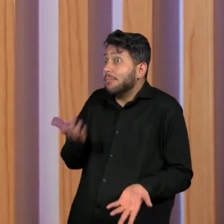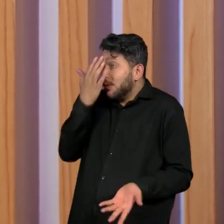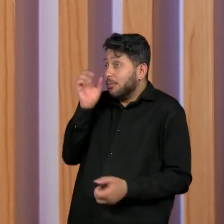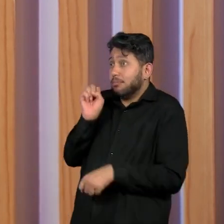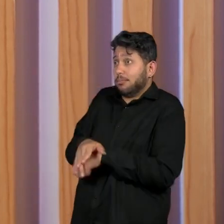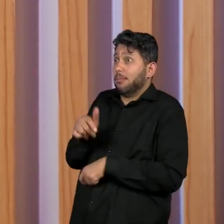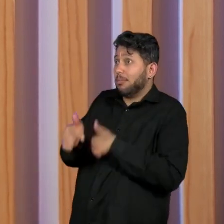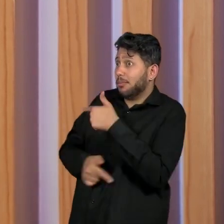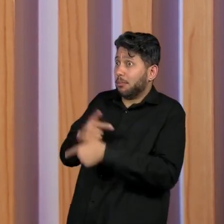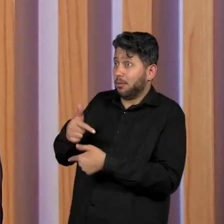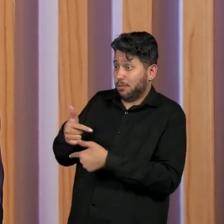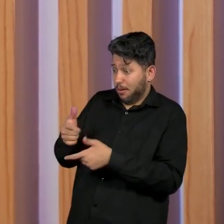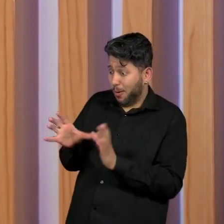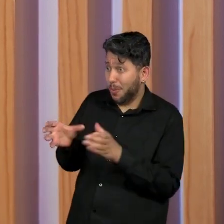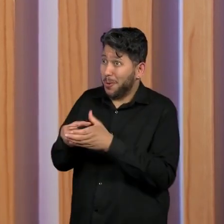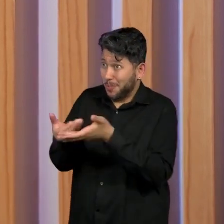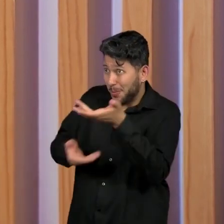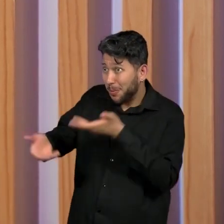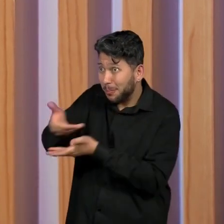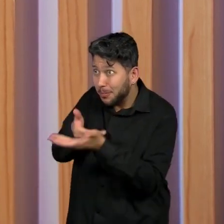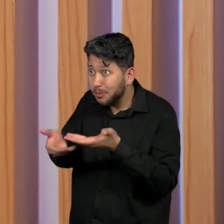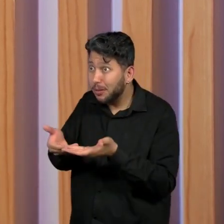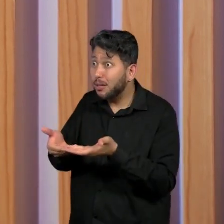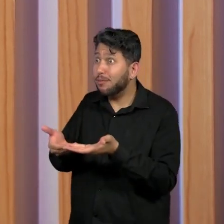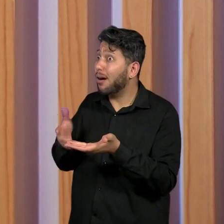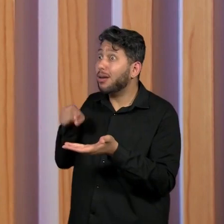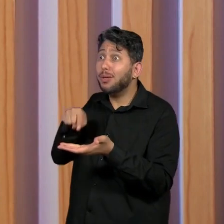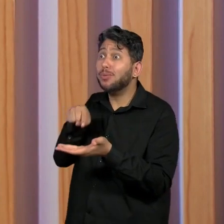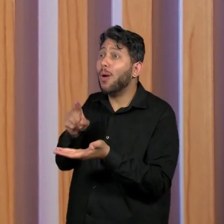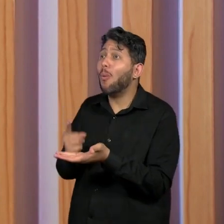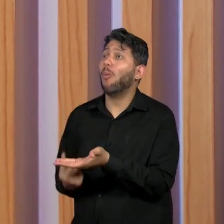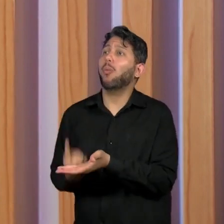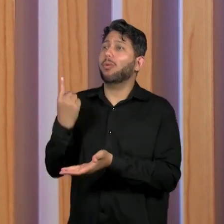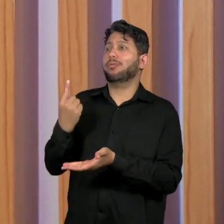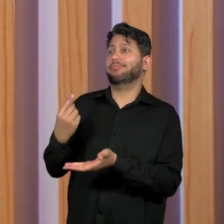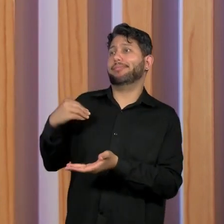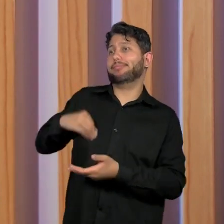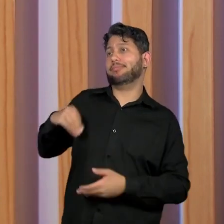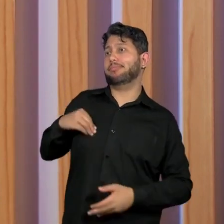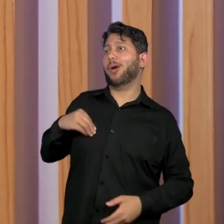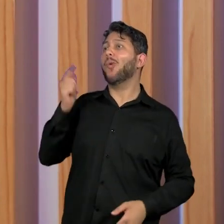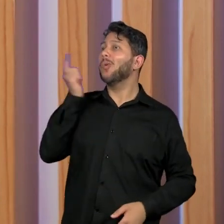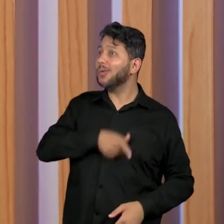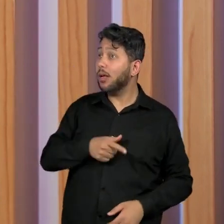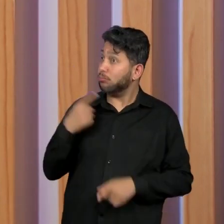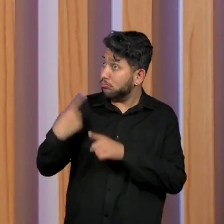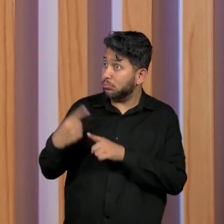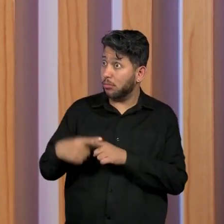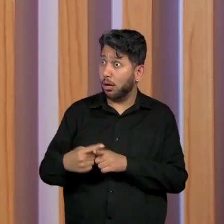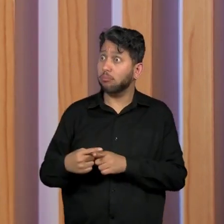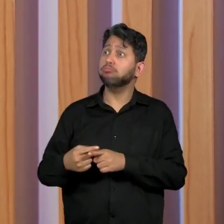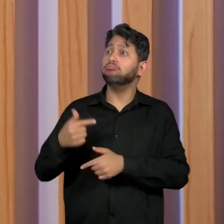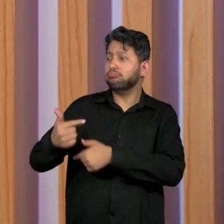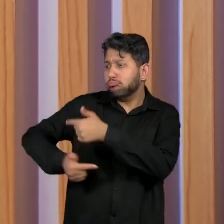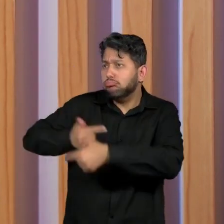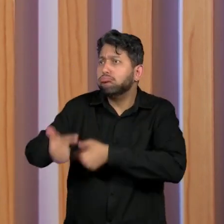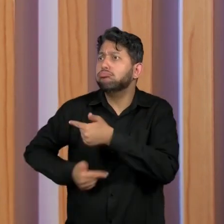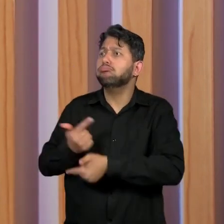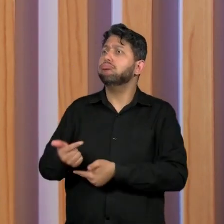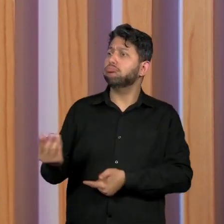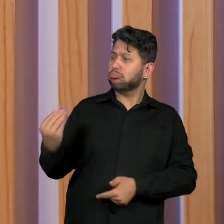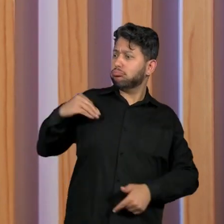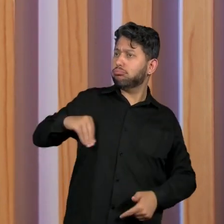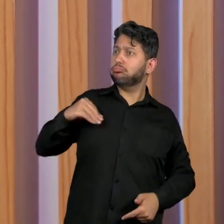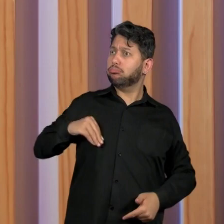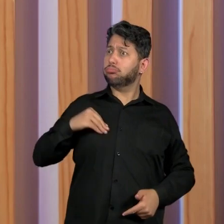Porque é o que elas têm ali para sobreviver. Normalmente, ela tira o sustento dela desse lugar. E